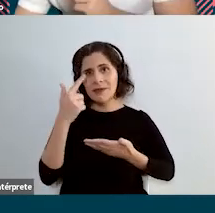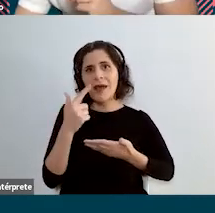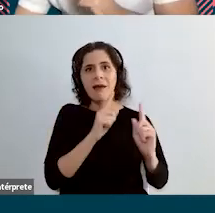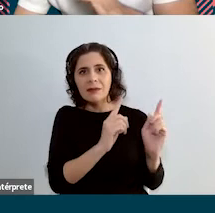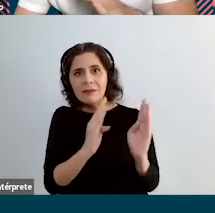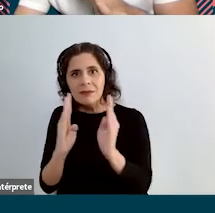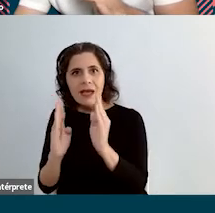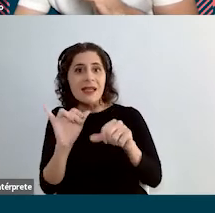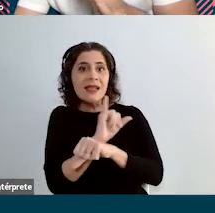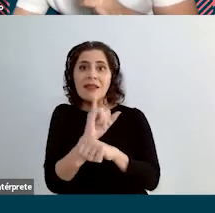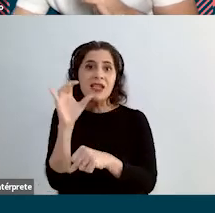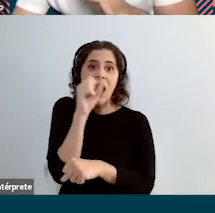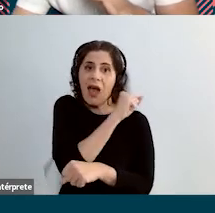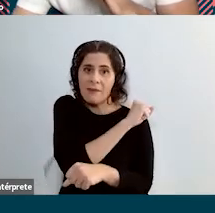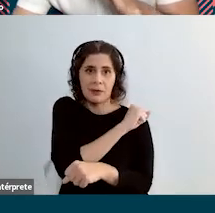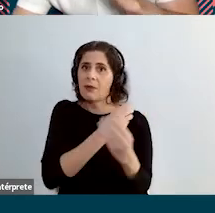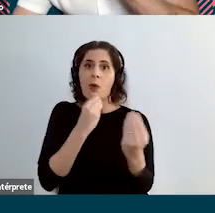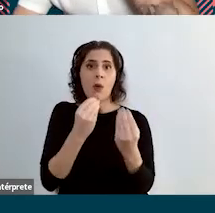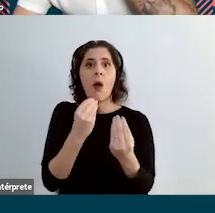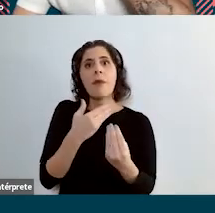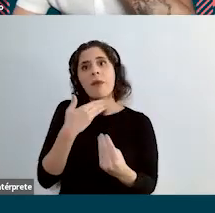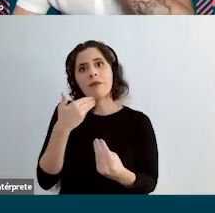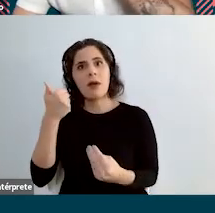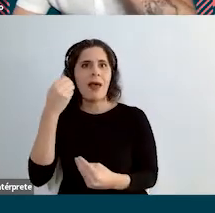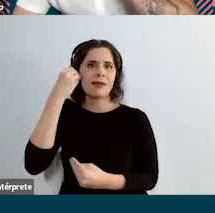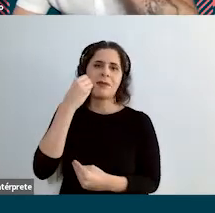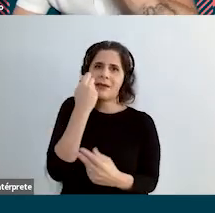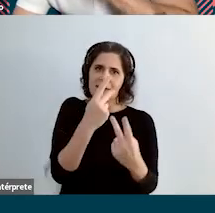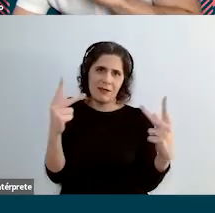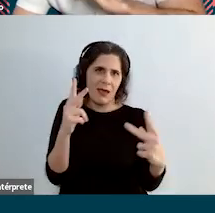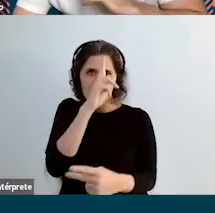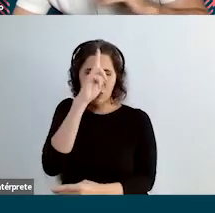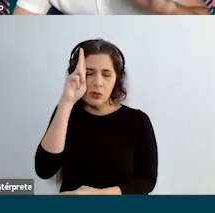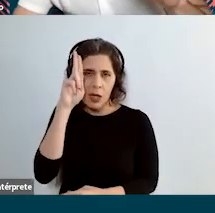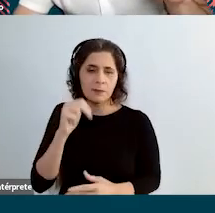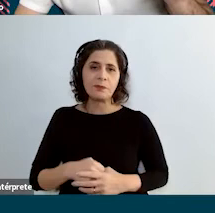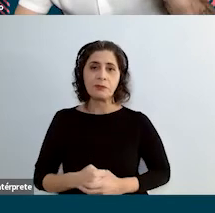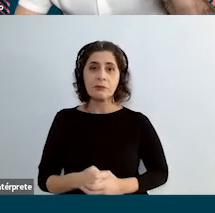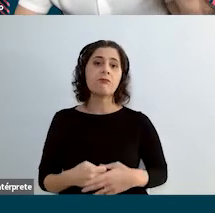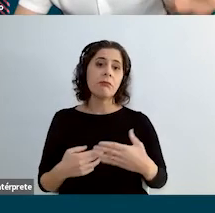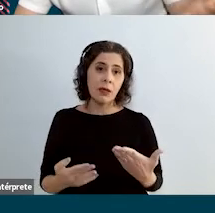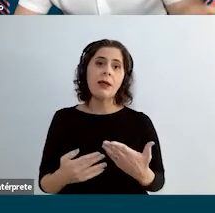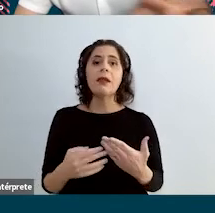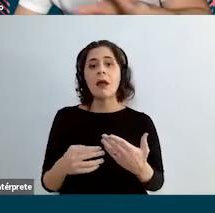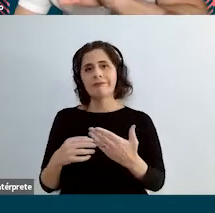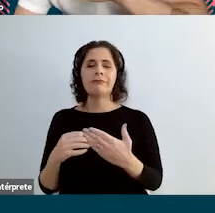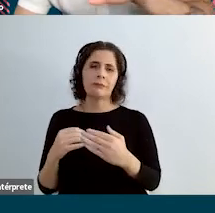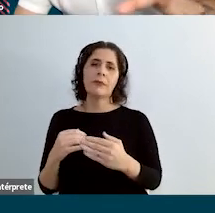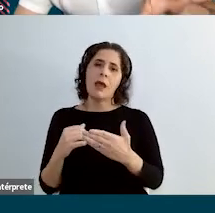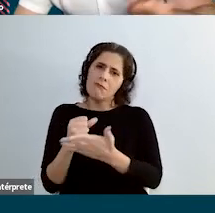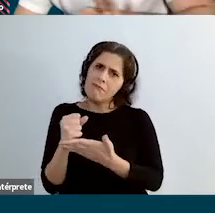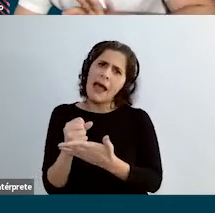pensar em coisas curtas, rápidas, que ia melhorar rápido a vida dos nossos usuários. Então, estabilizar o